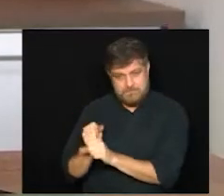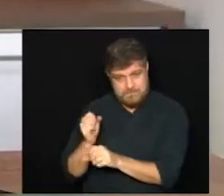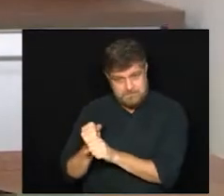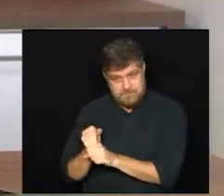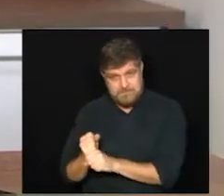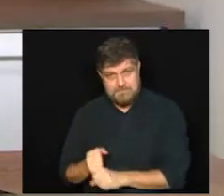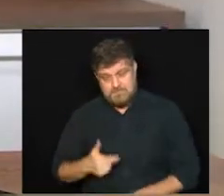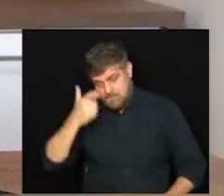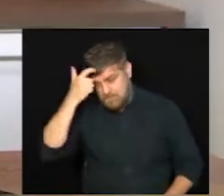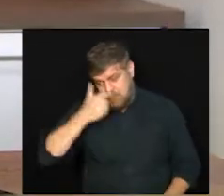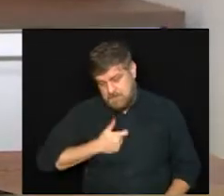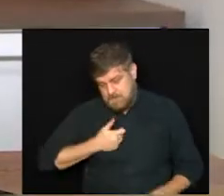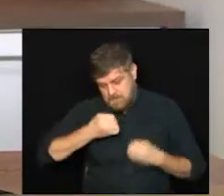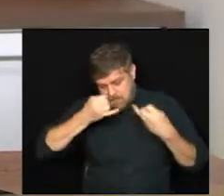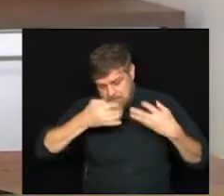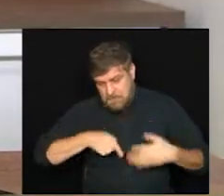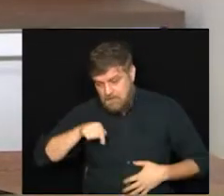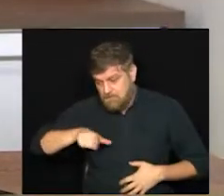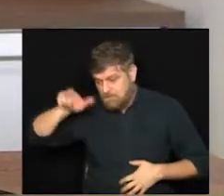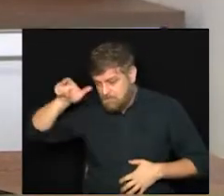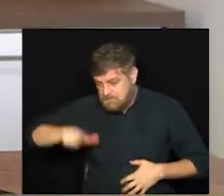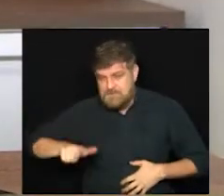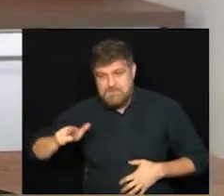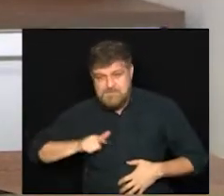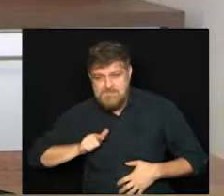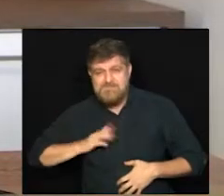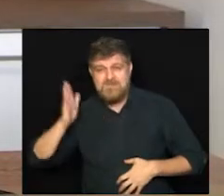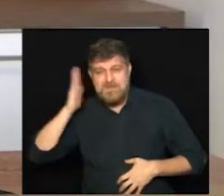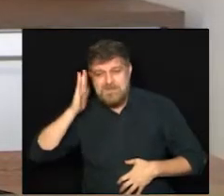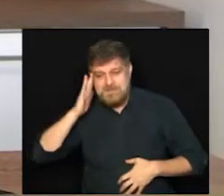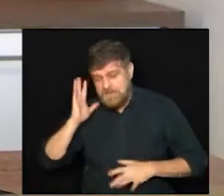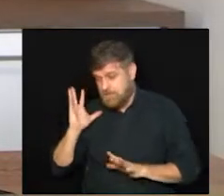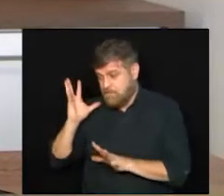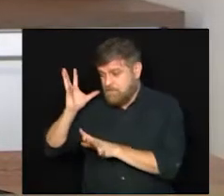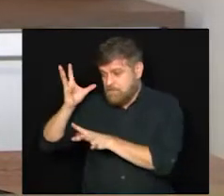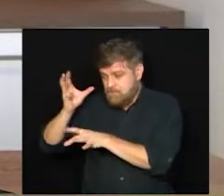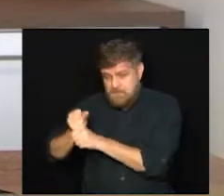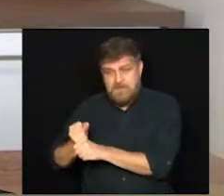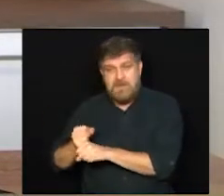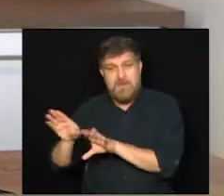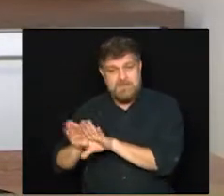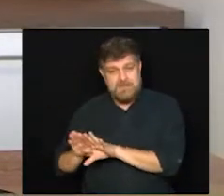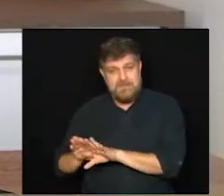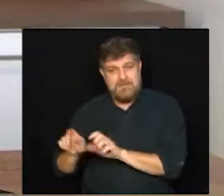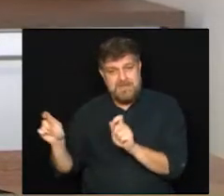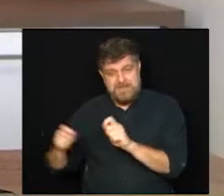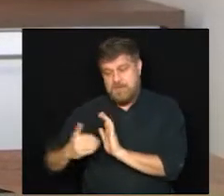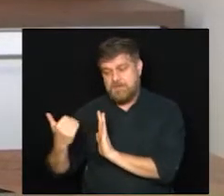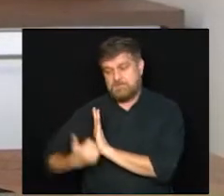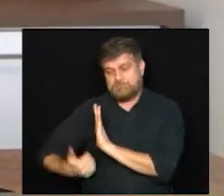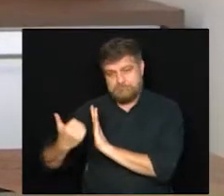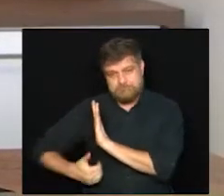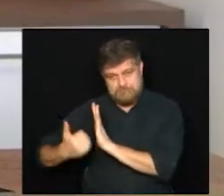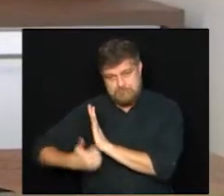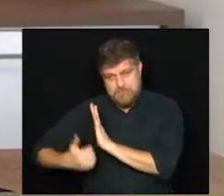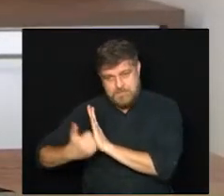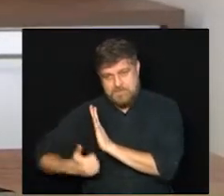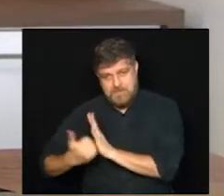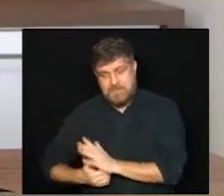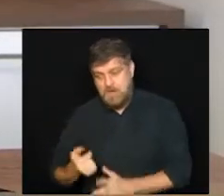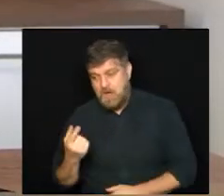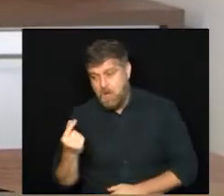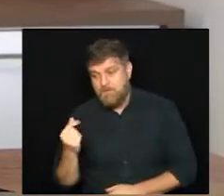você tem um controle, guarda suas despesas, você também poderia deduzi-las, né, do valor